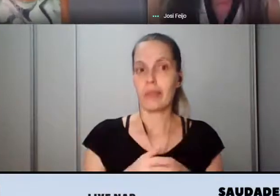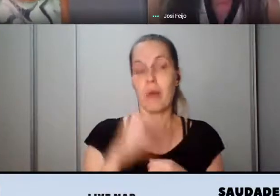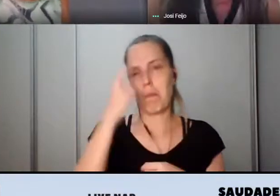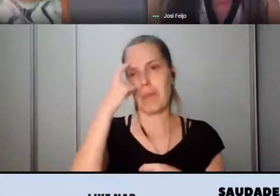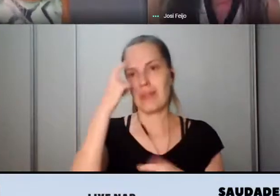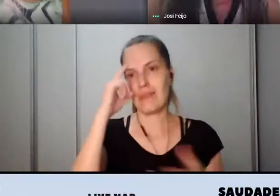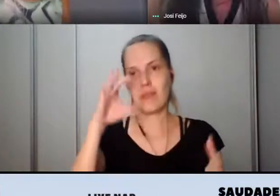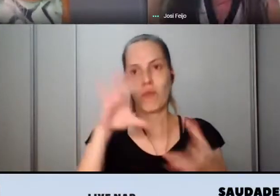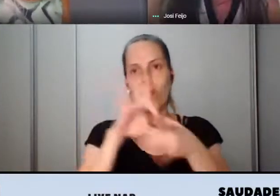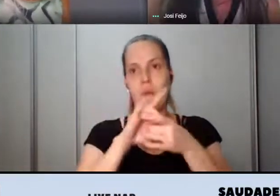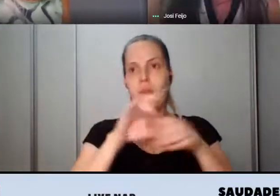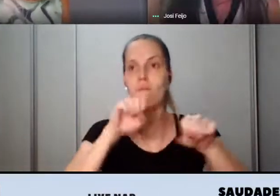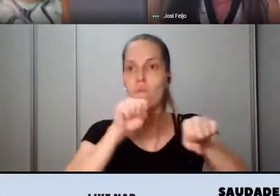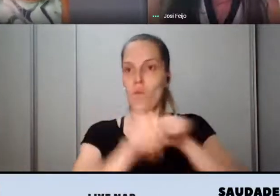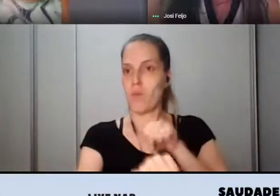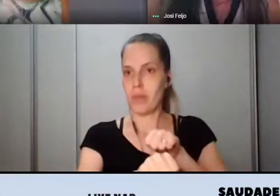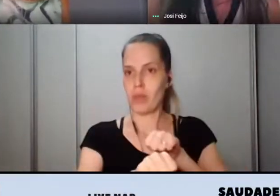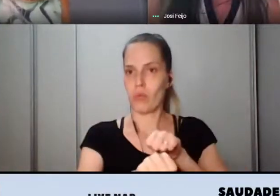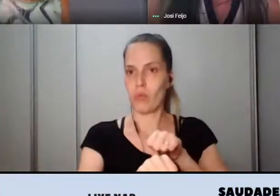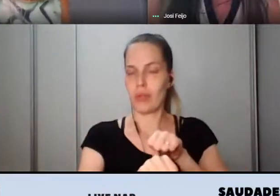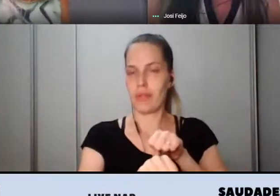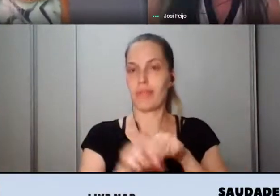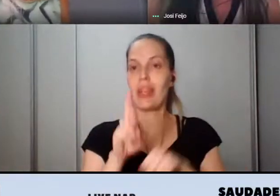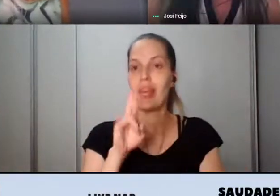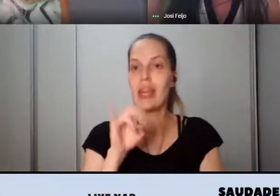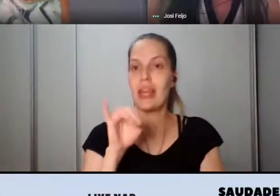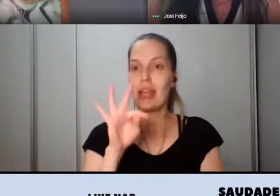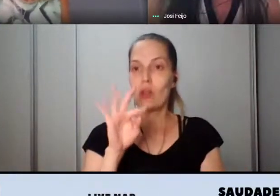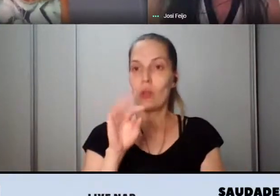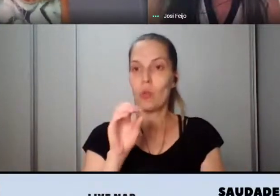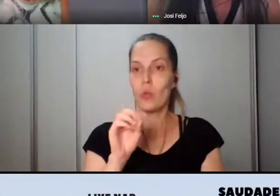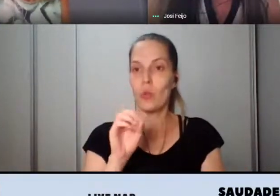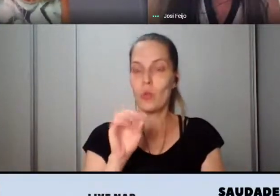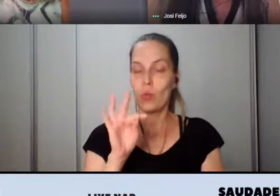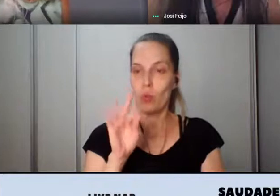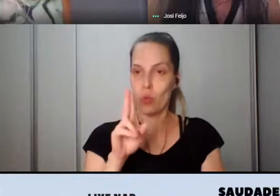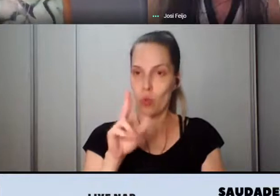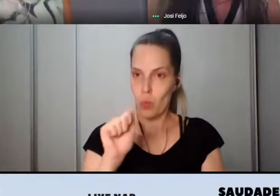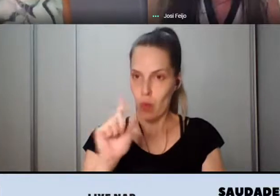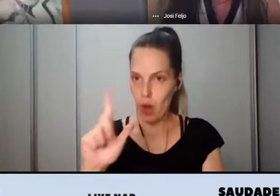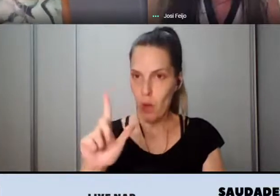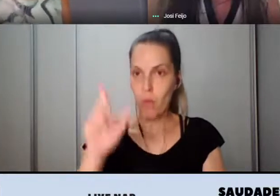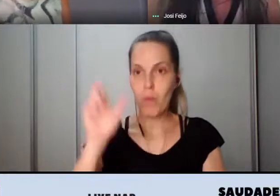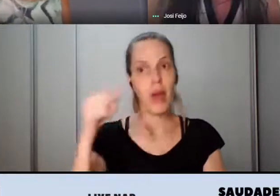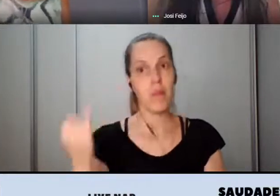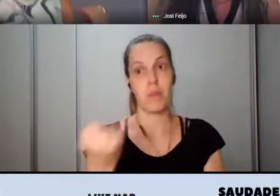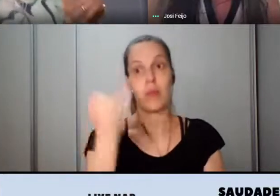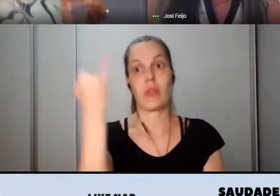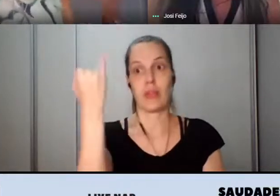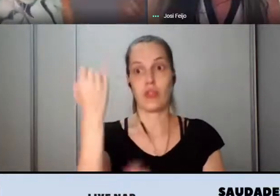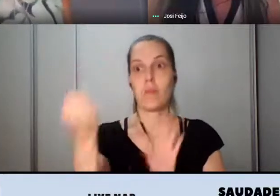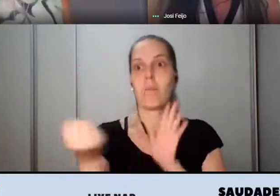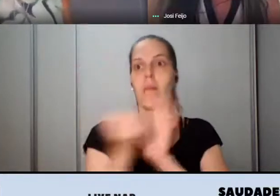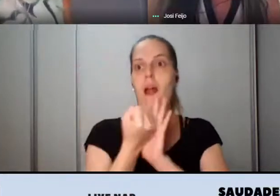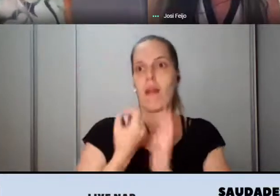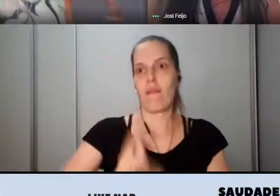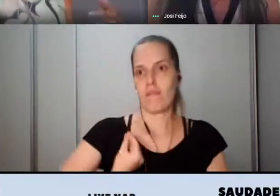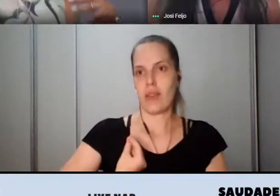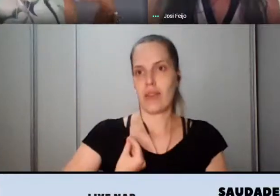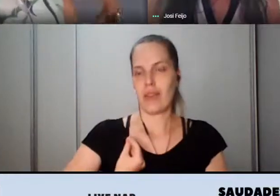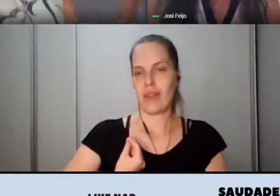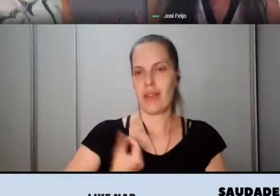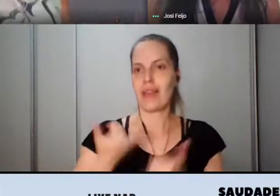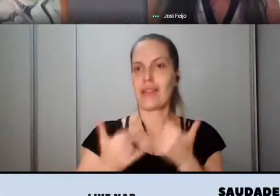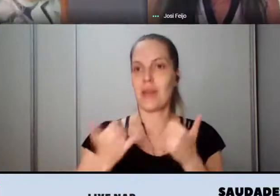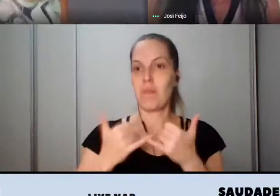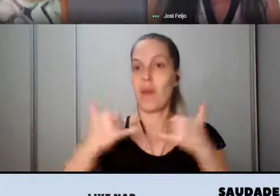Os ritos, né, são momentos muito importantes da vida de um sujeito. Os aniversários estão aí para nos fazer também